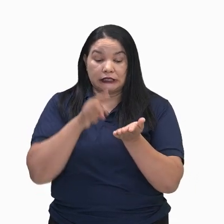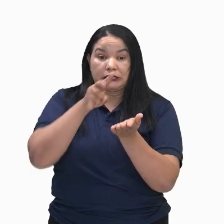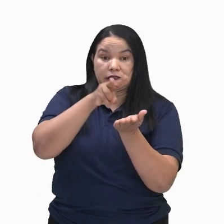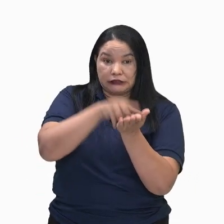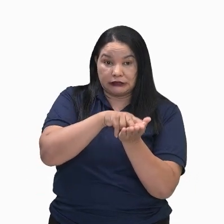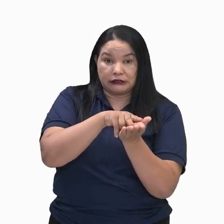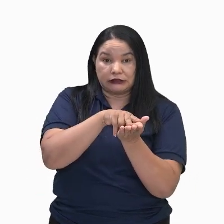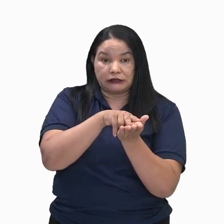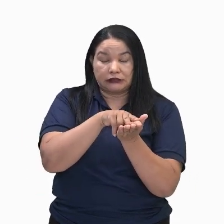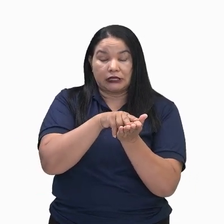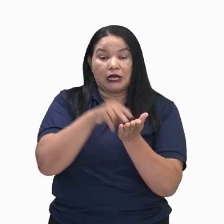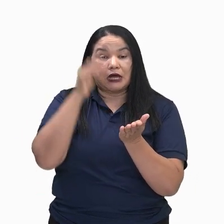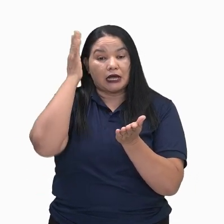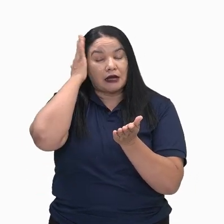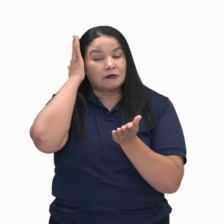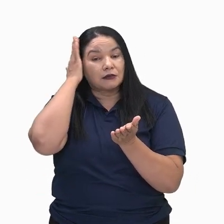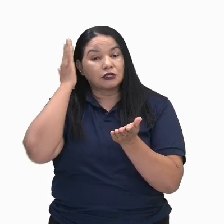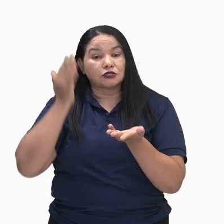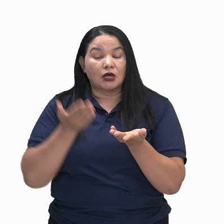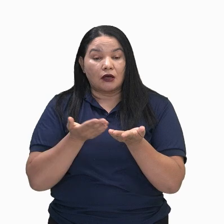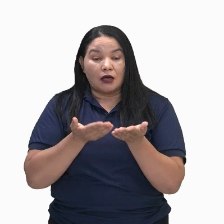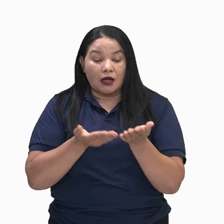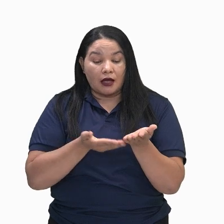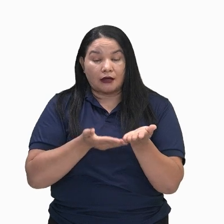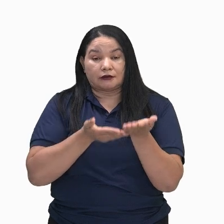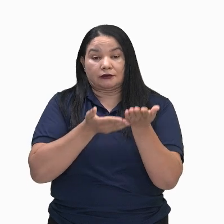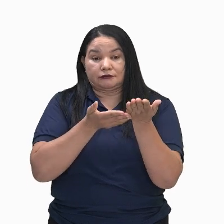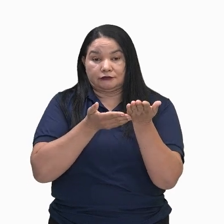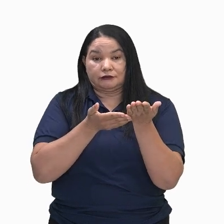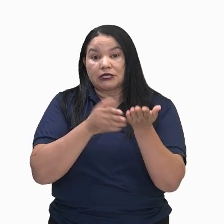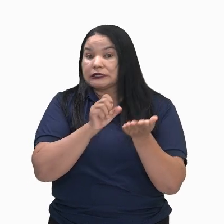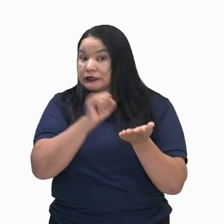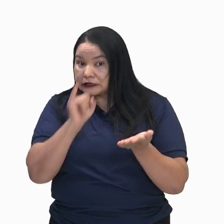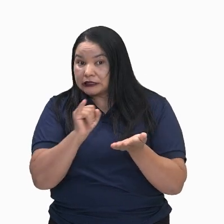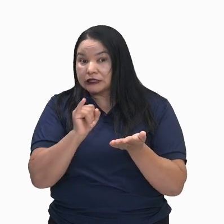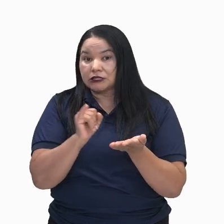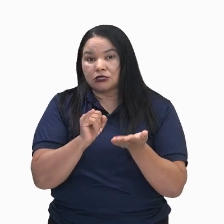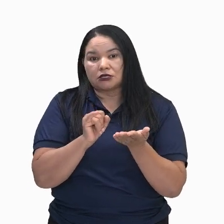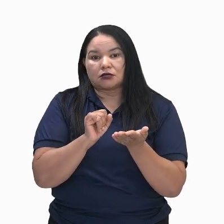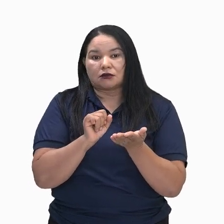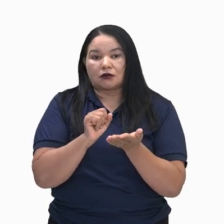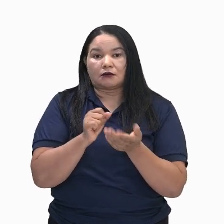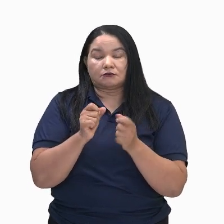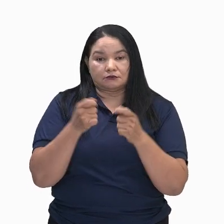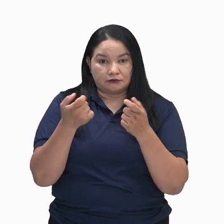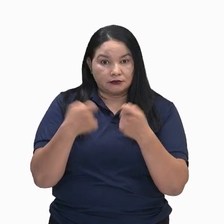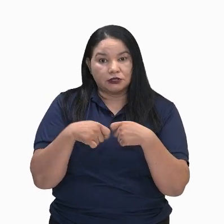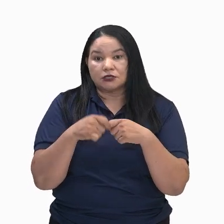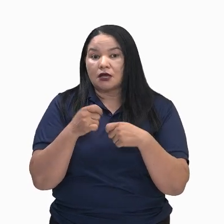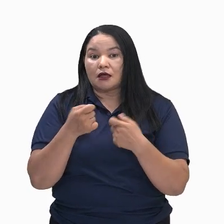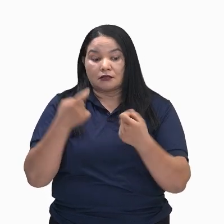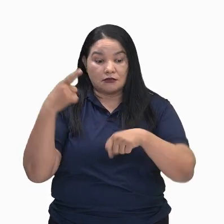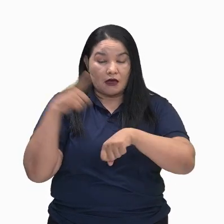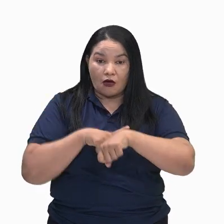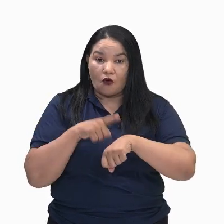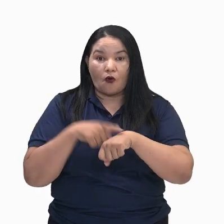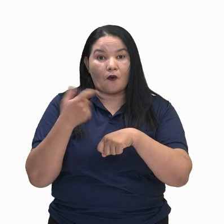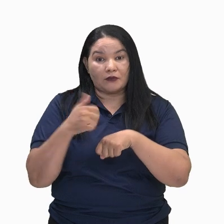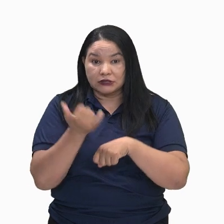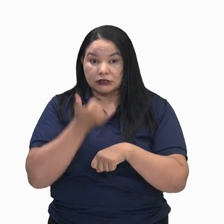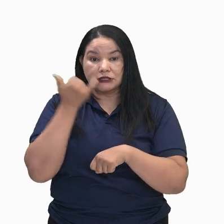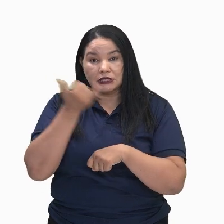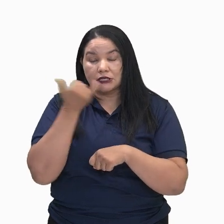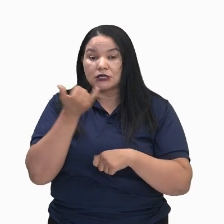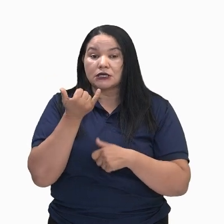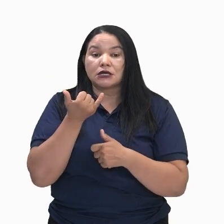ligeiramente elevada. Na verdade, se ela estiver, tá bom? Se ela não tiver, ela tem que mandar aí, tem que ligar e correr